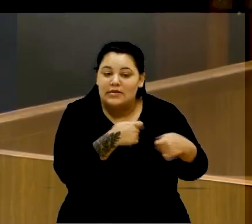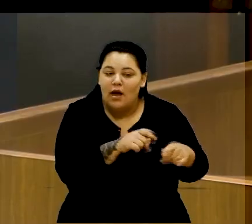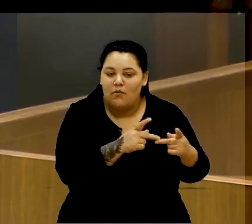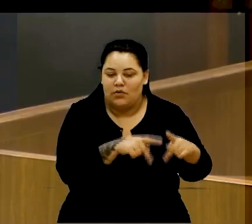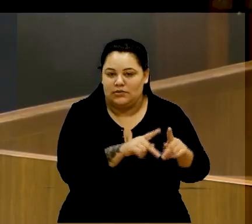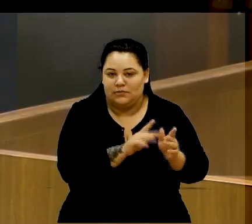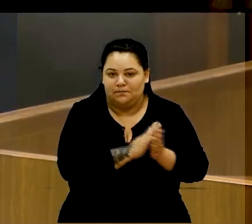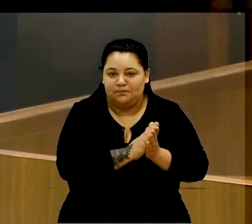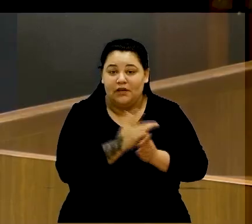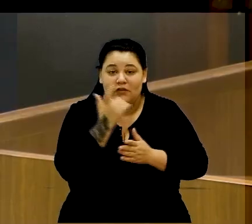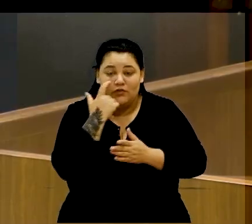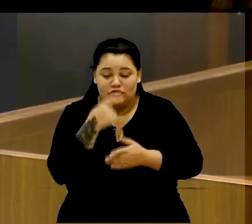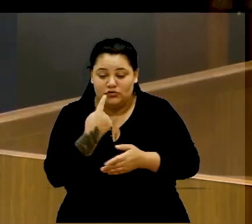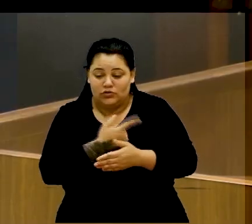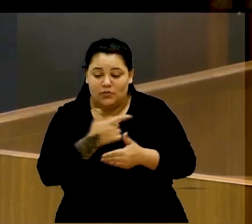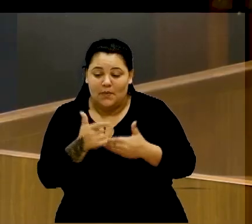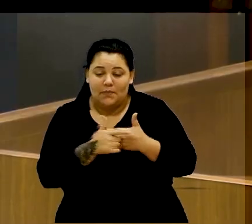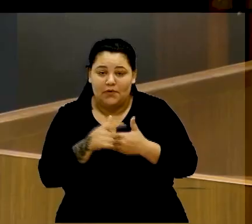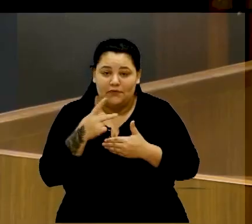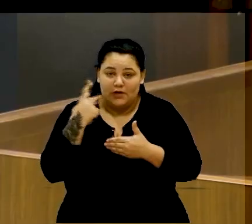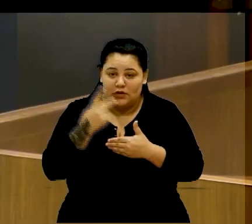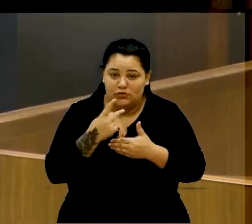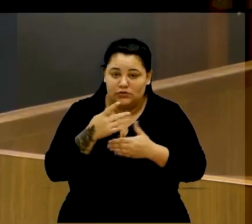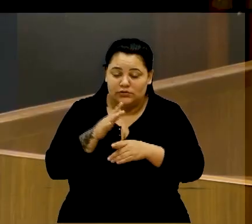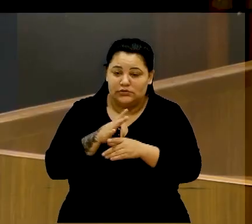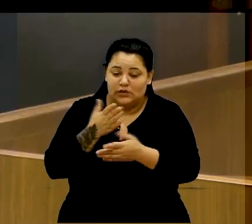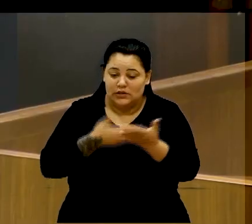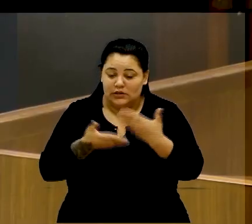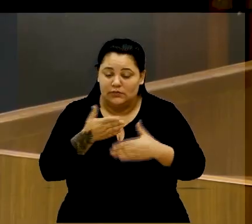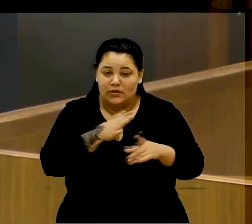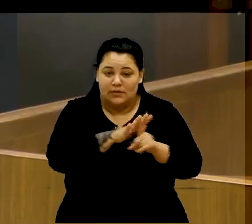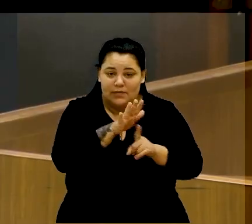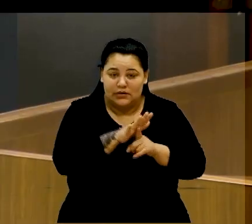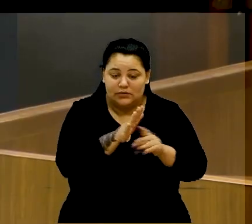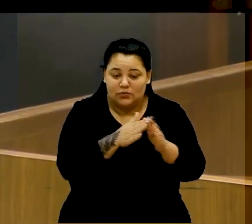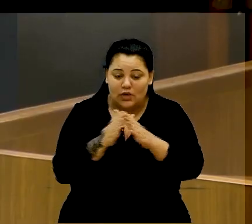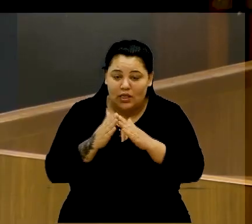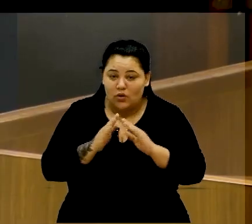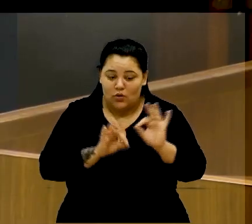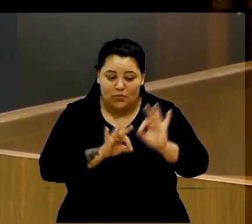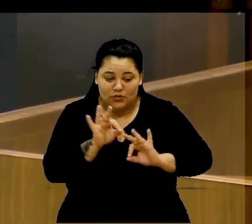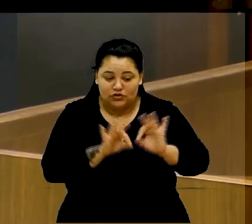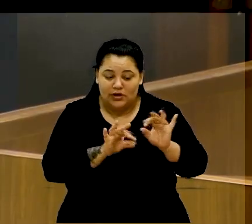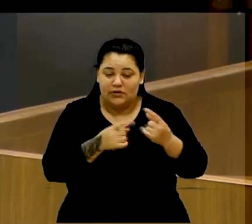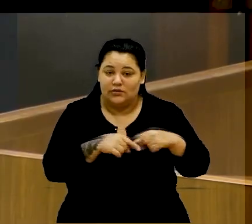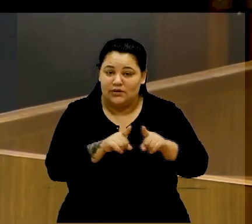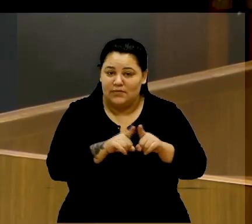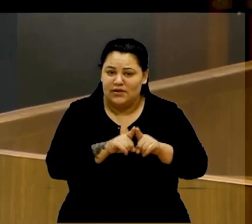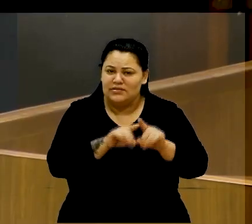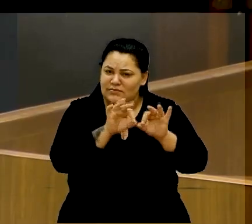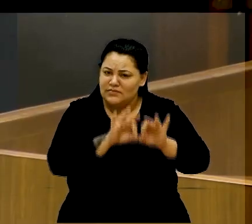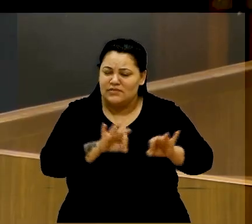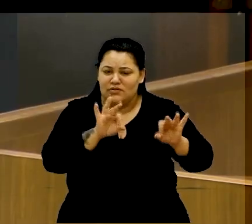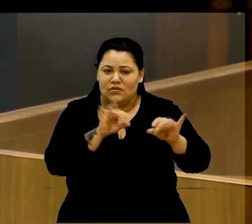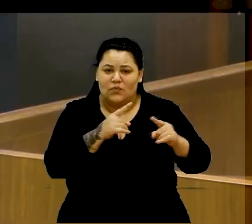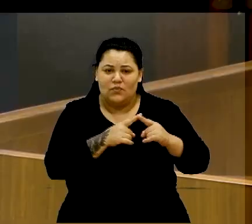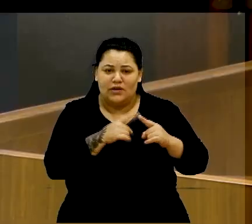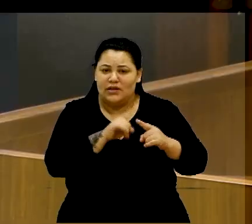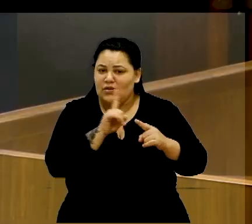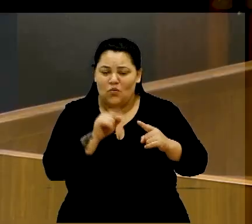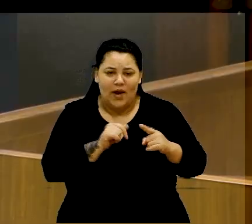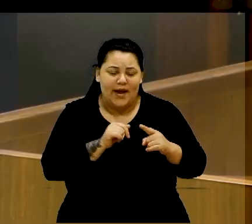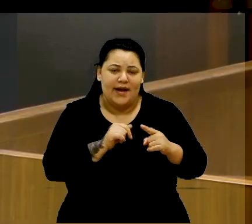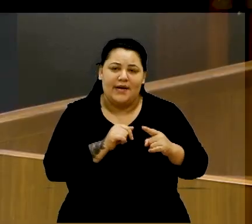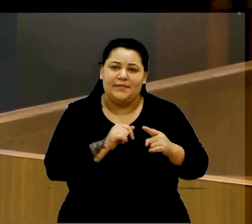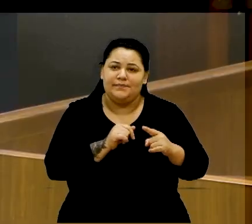nós, enquanto vereadores aqui, que atendemos nossas demandas de moradores, projetos, e simplesmente por não ser uma polêmica,